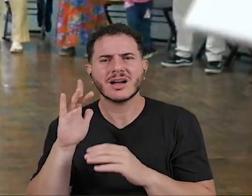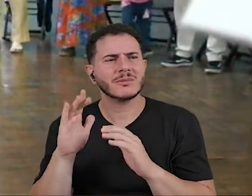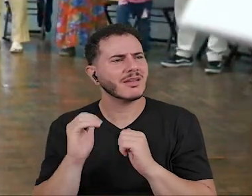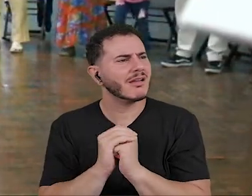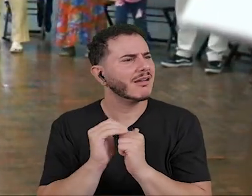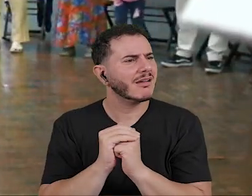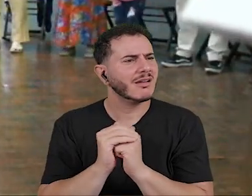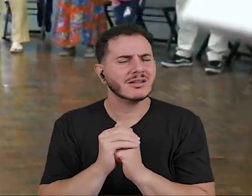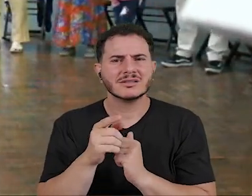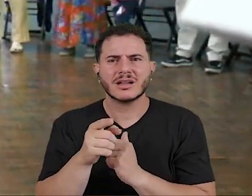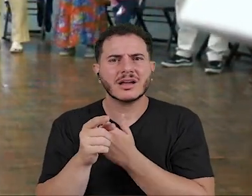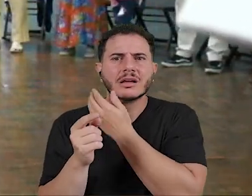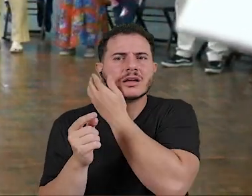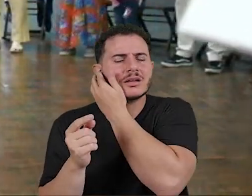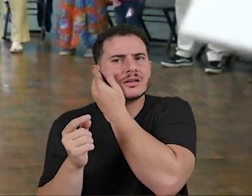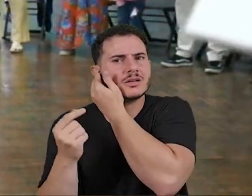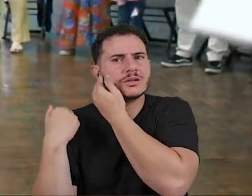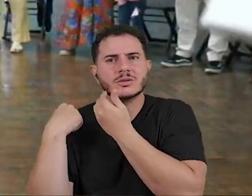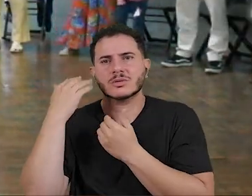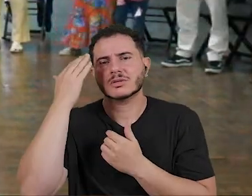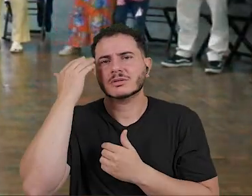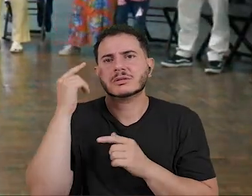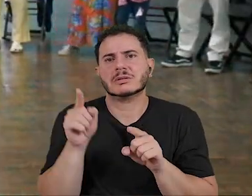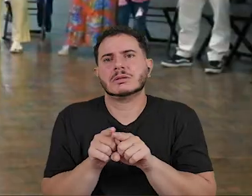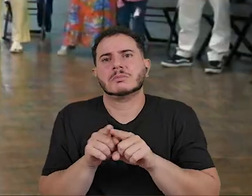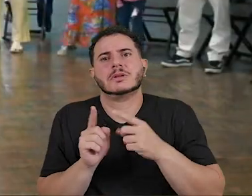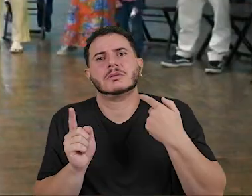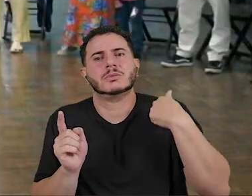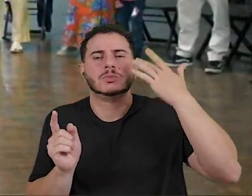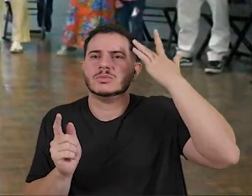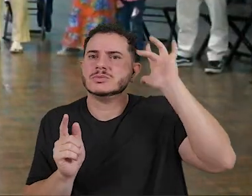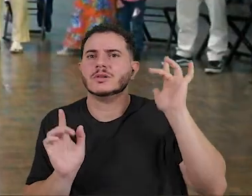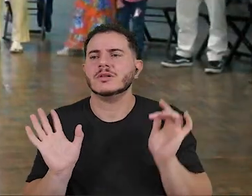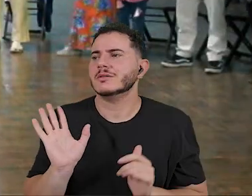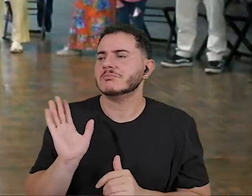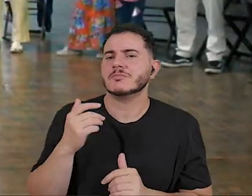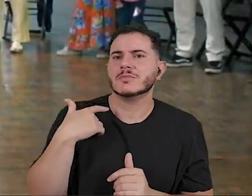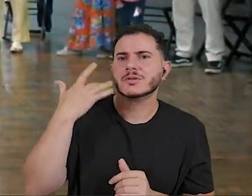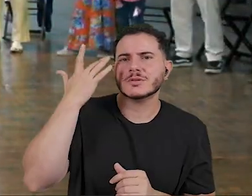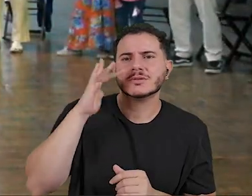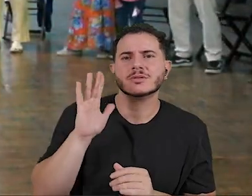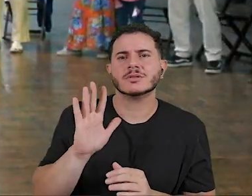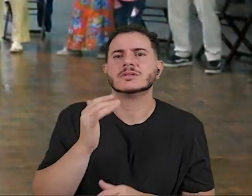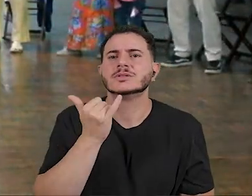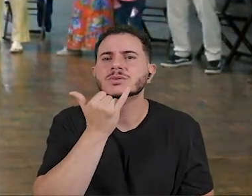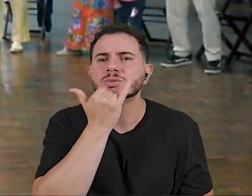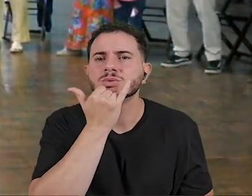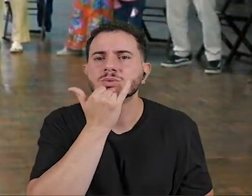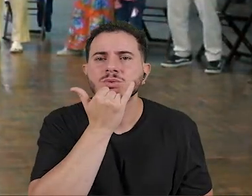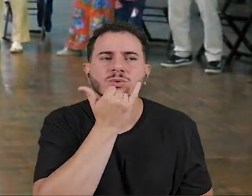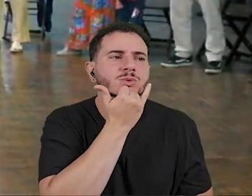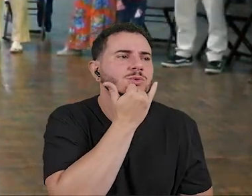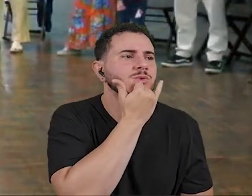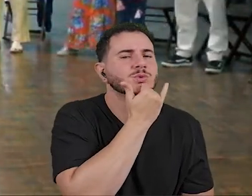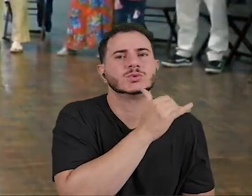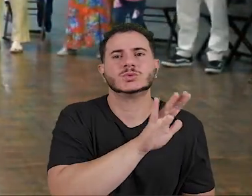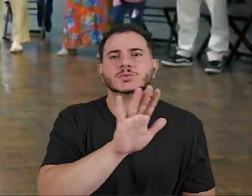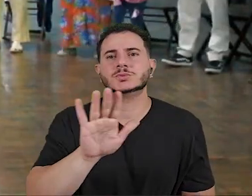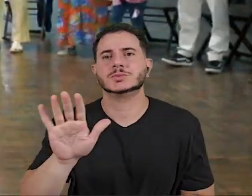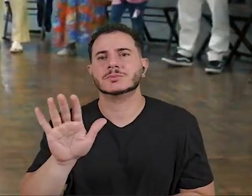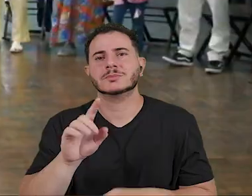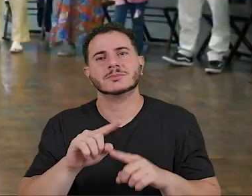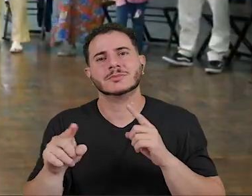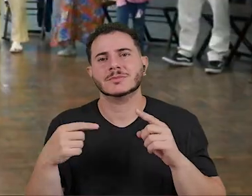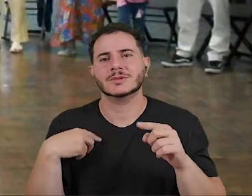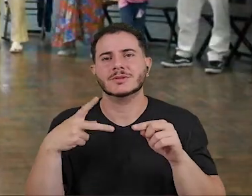aprendo. Perdoa, desculpa aí você que está no lugar. Desculpa saber. Tá bom, gente? Tá bom, tá bom. Vamos fazer